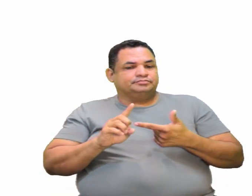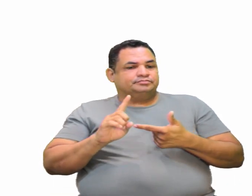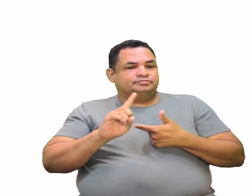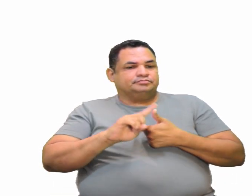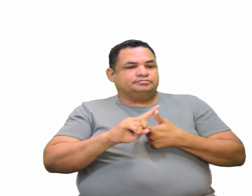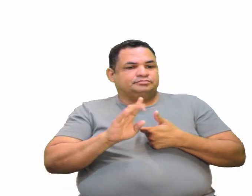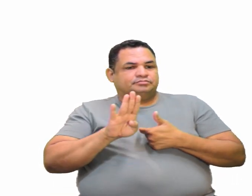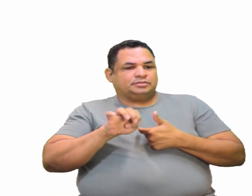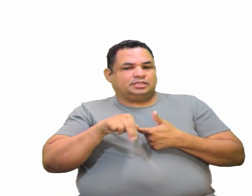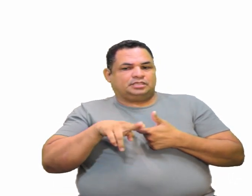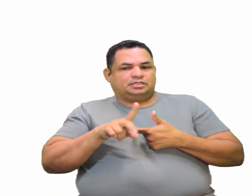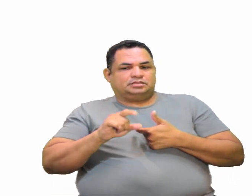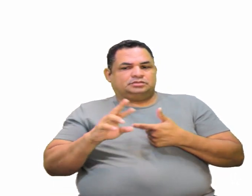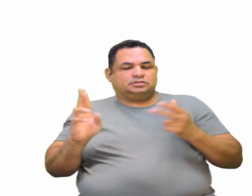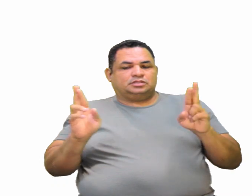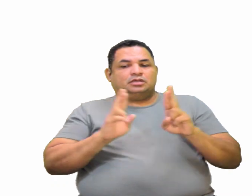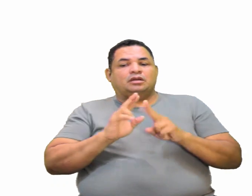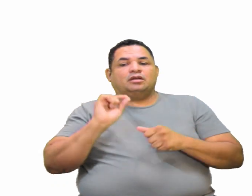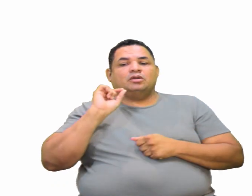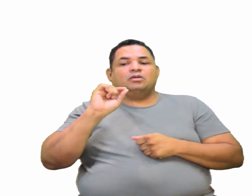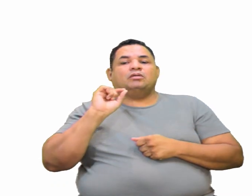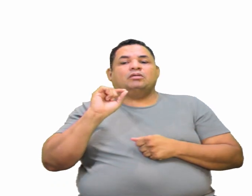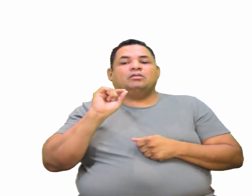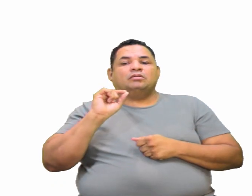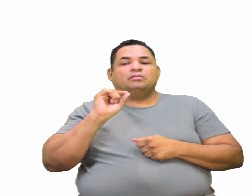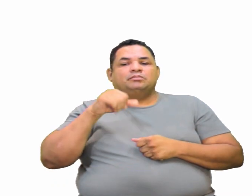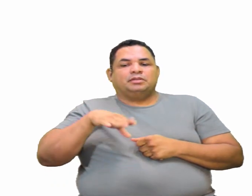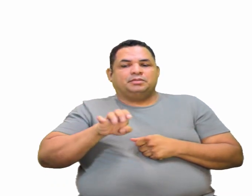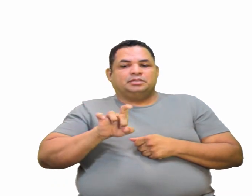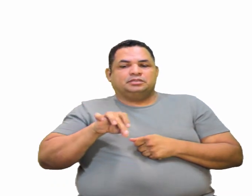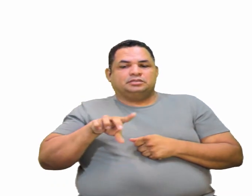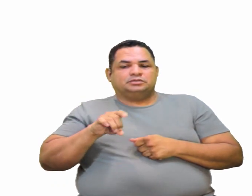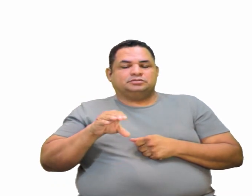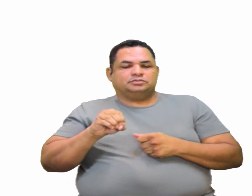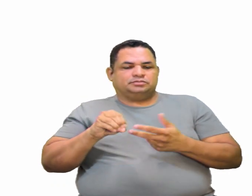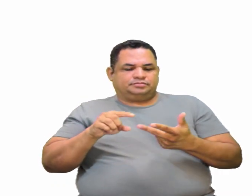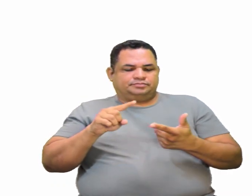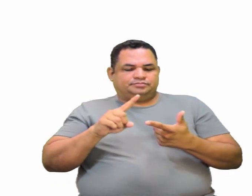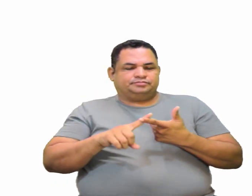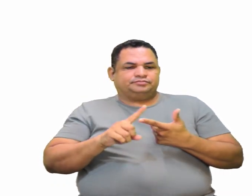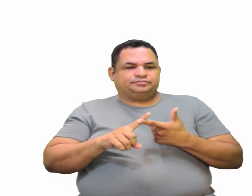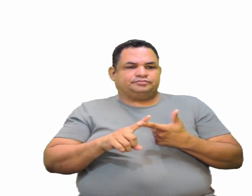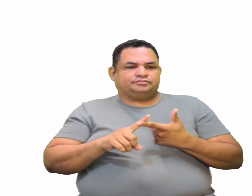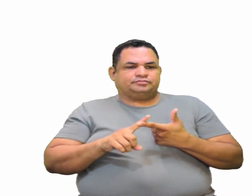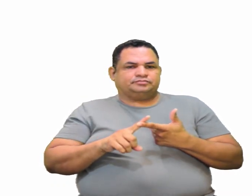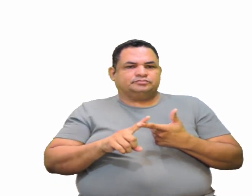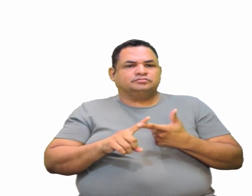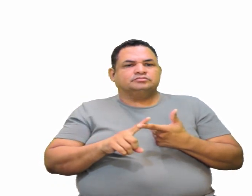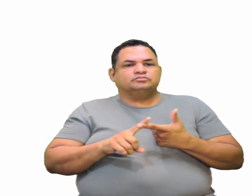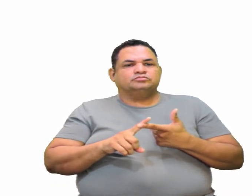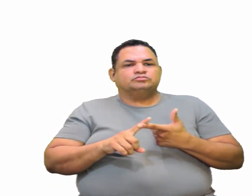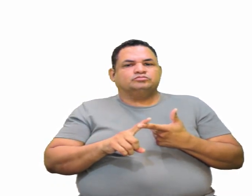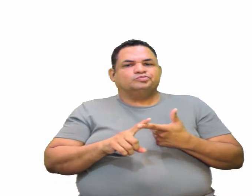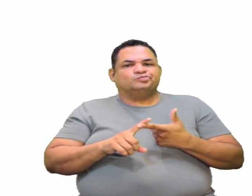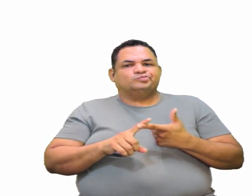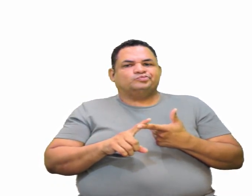que batesiano está relacionado ao quê? A mimetismo. Será que esse conceito aí tem a ver com